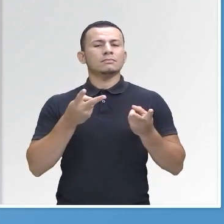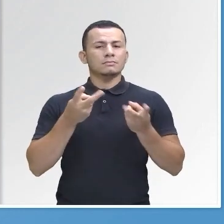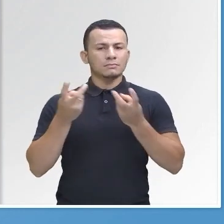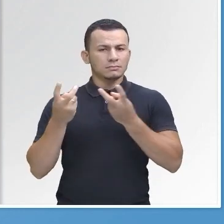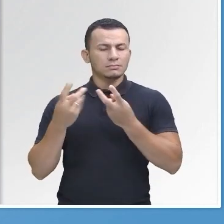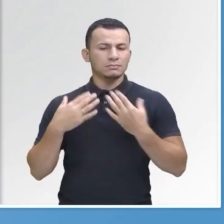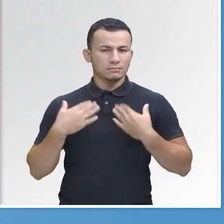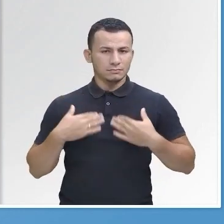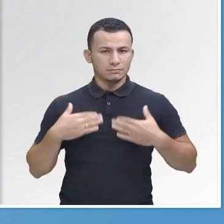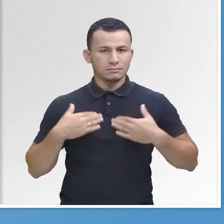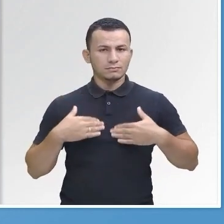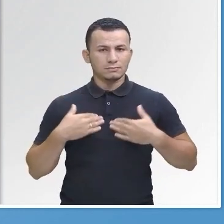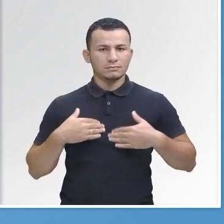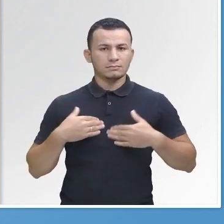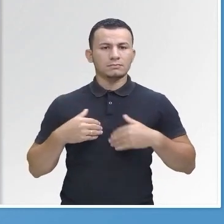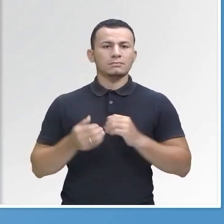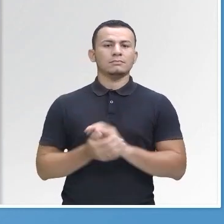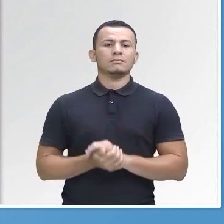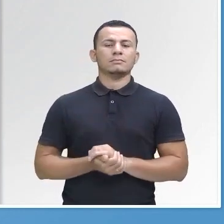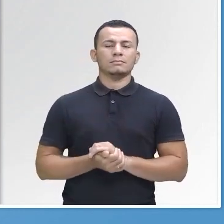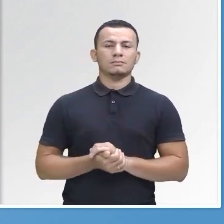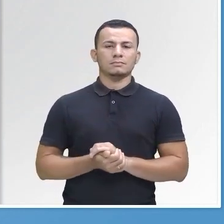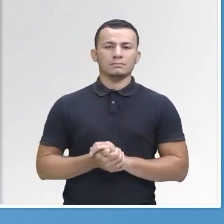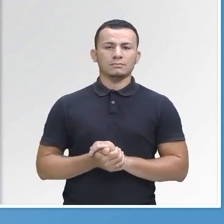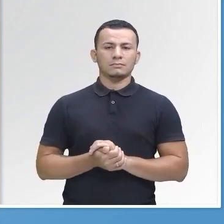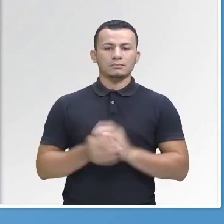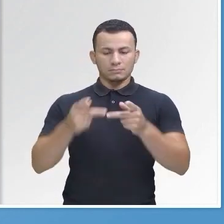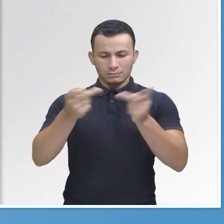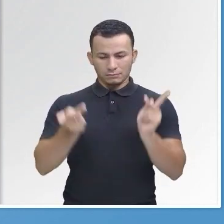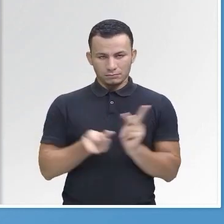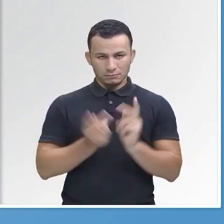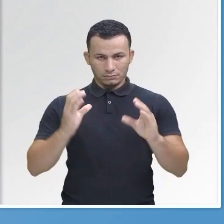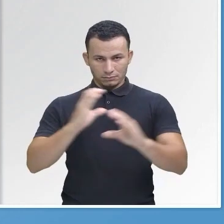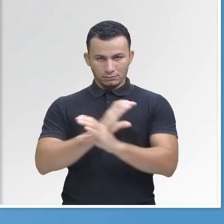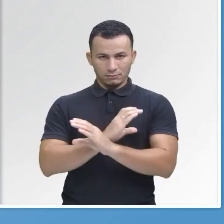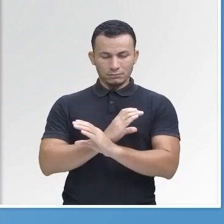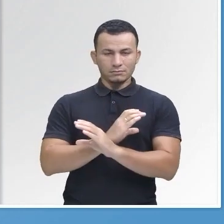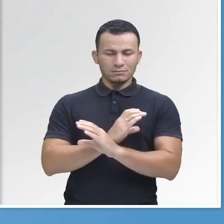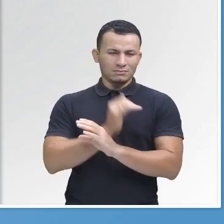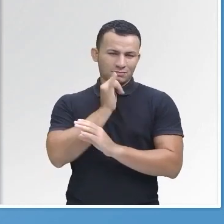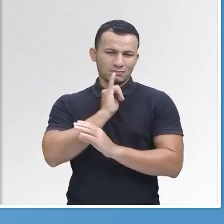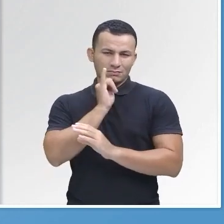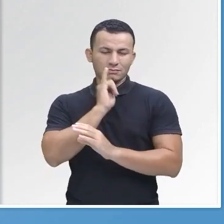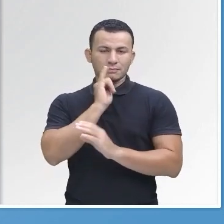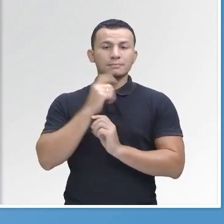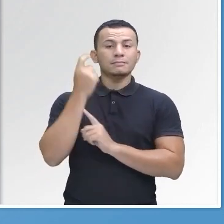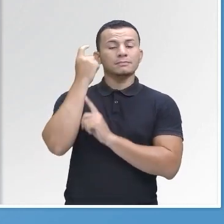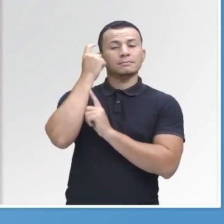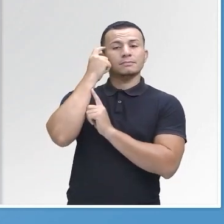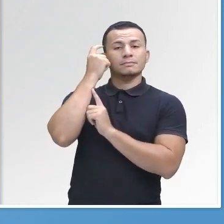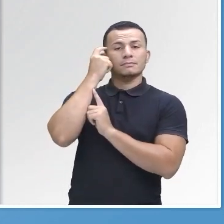calma. Vamos completar aqui, ó, só para nós entendermos. Vamos pensar no seguinte.